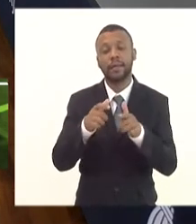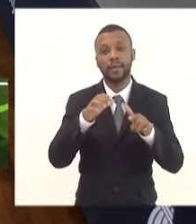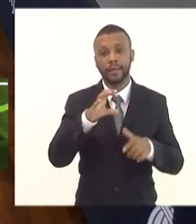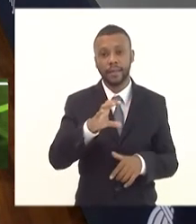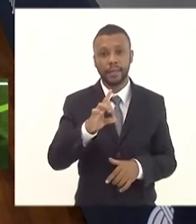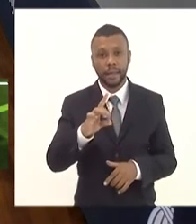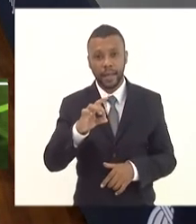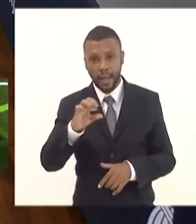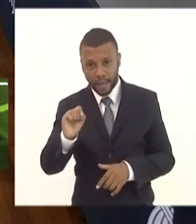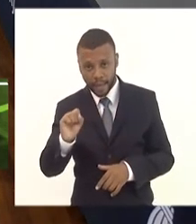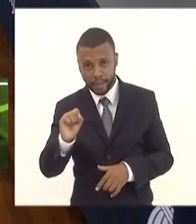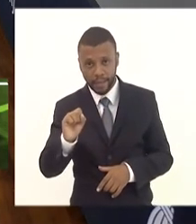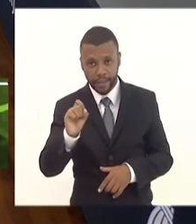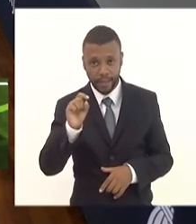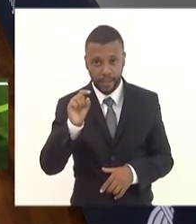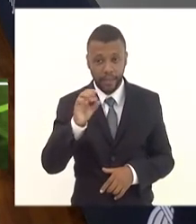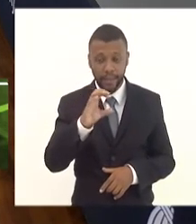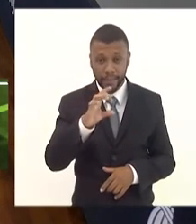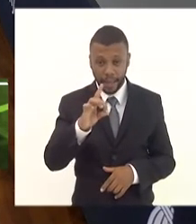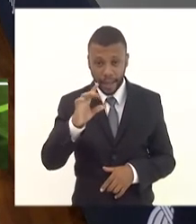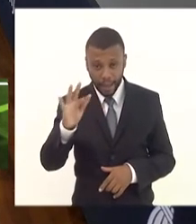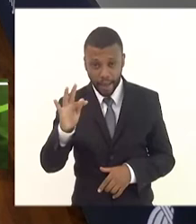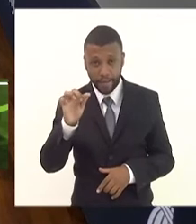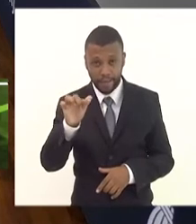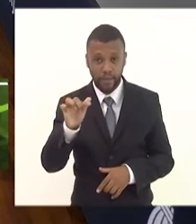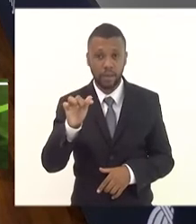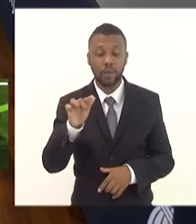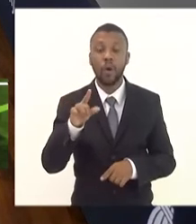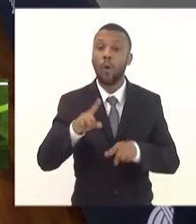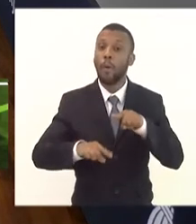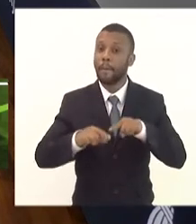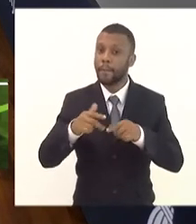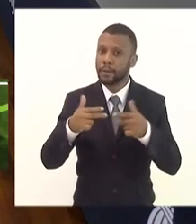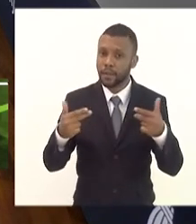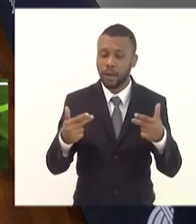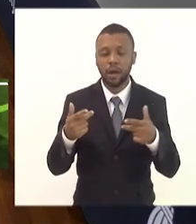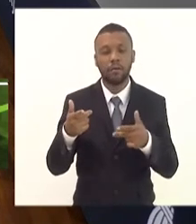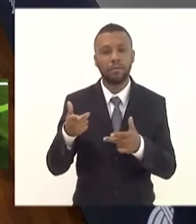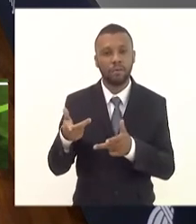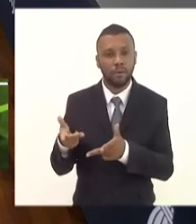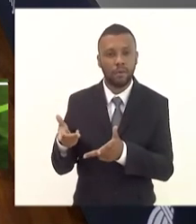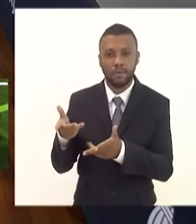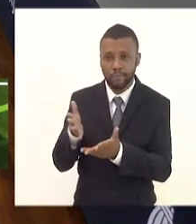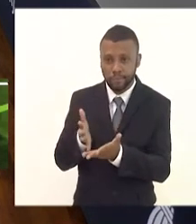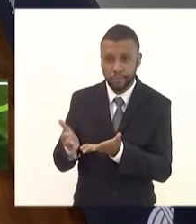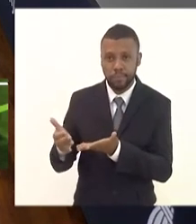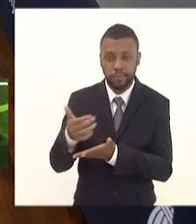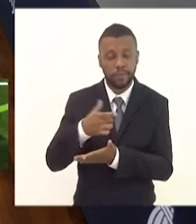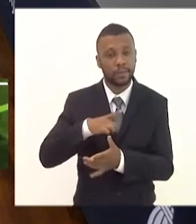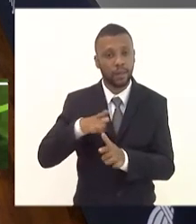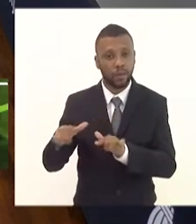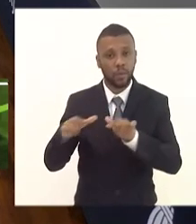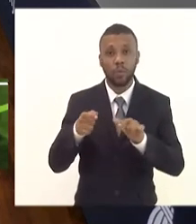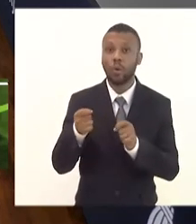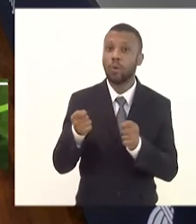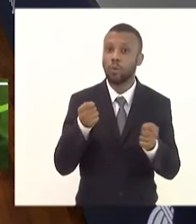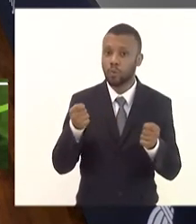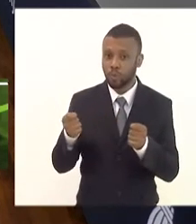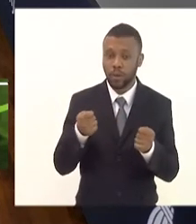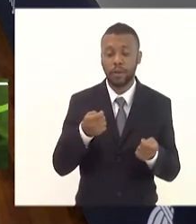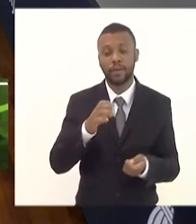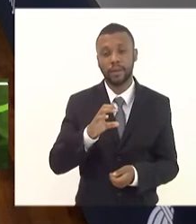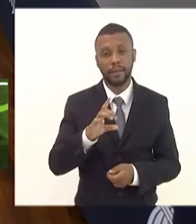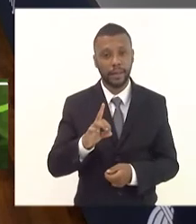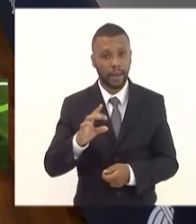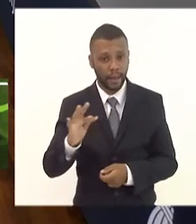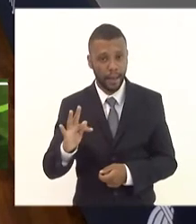de Destinação Final. O material retirado tem que ser despejado no local, devidamente licenciado. O nosso controle é justamente pelo CDF.